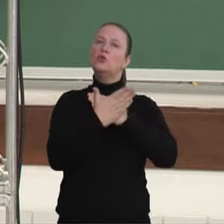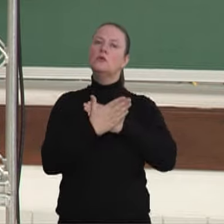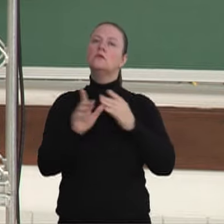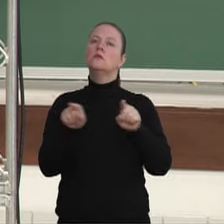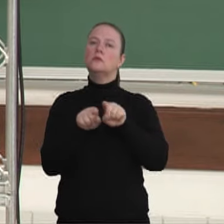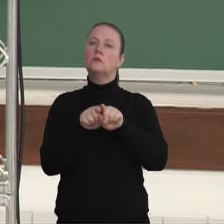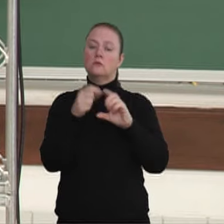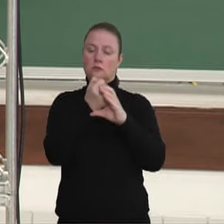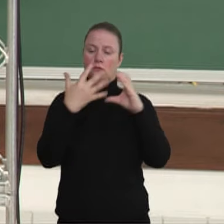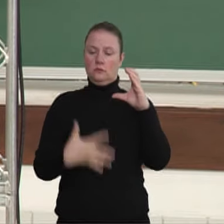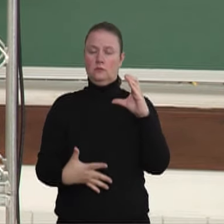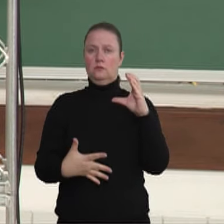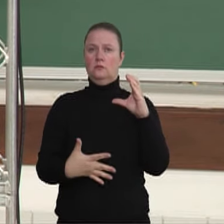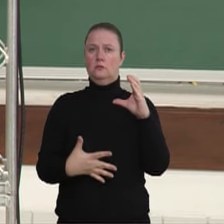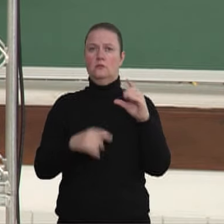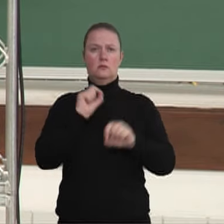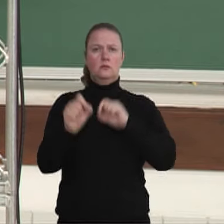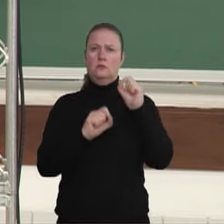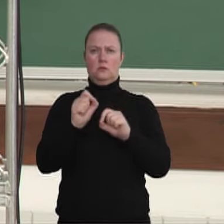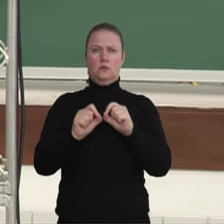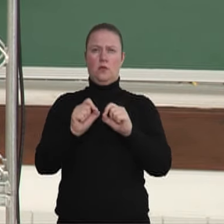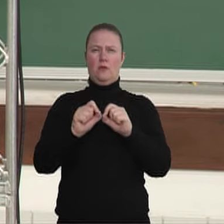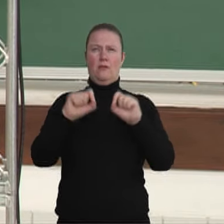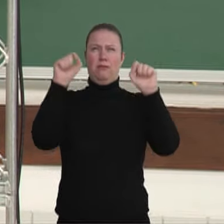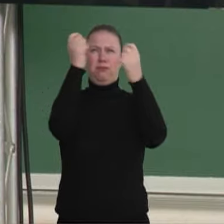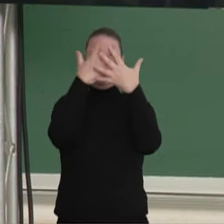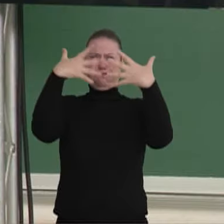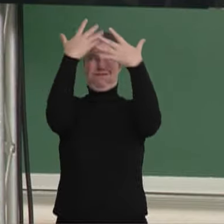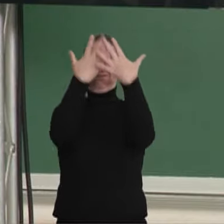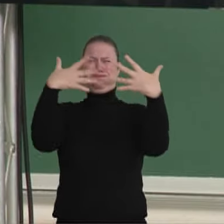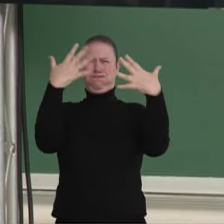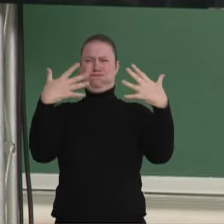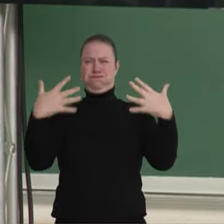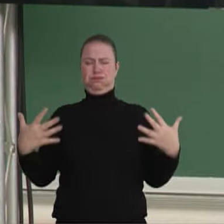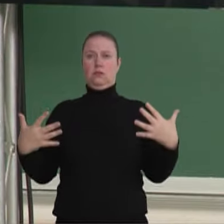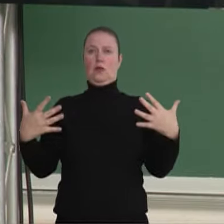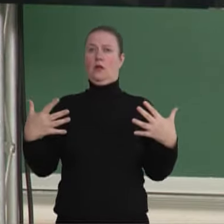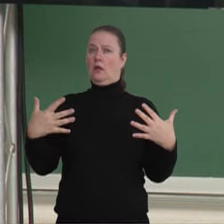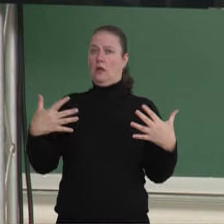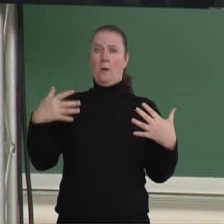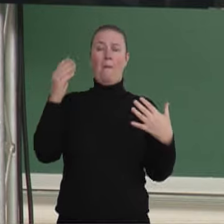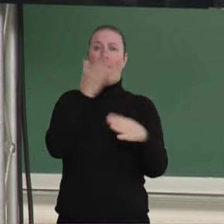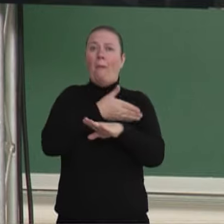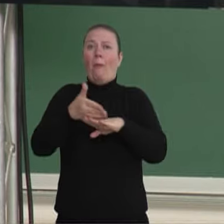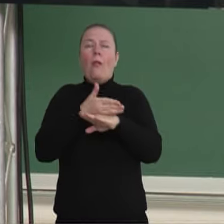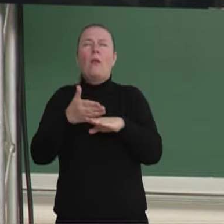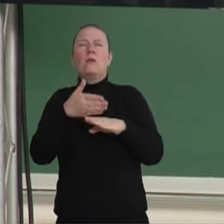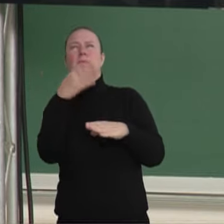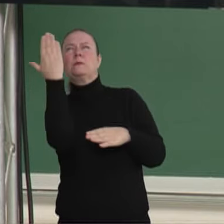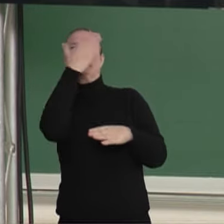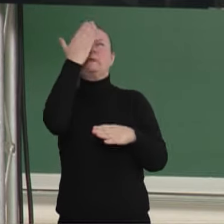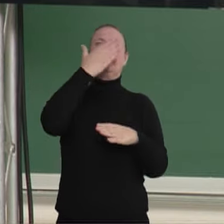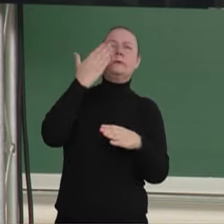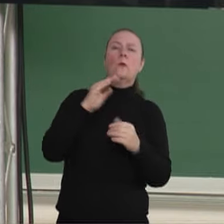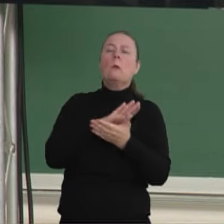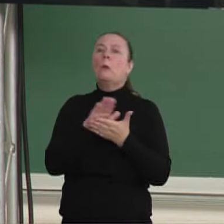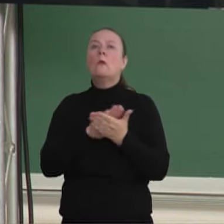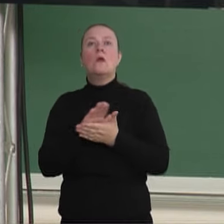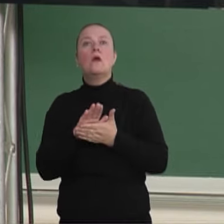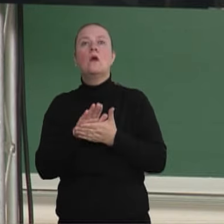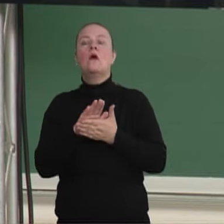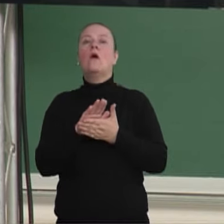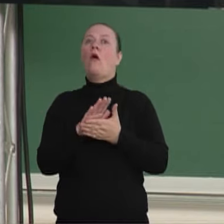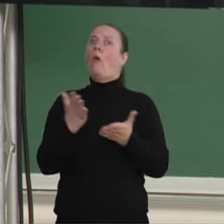algumas caracterizações de neblinas muito densas na serra. Então assim, isso é uma característica que se percebe muito amplamente, seja pela Estrada